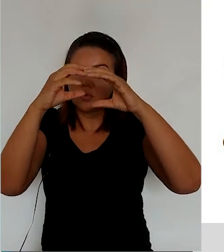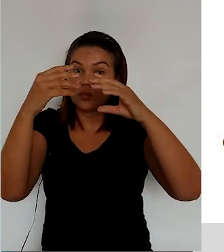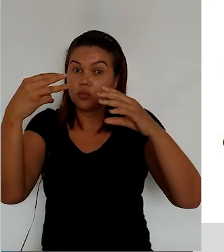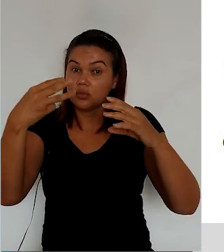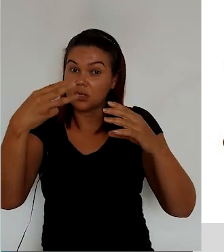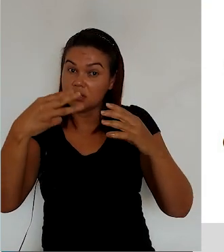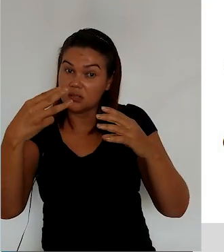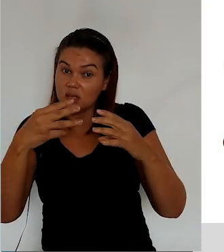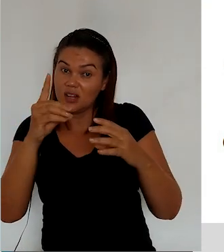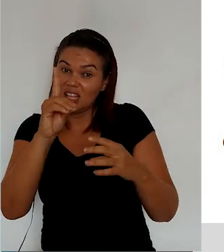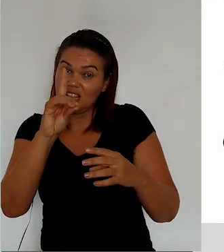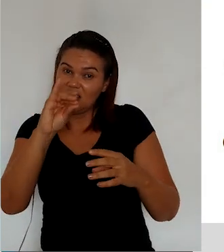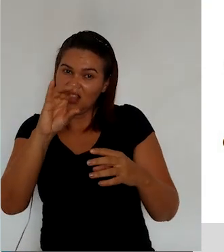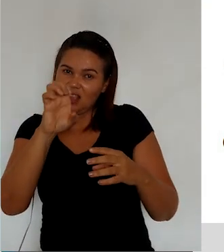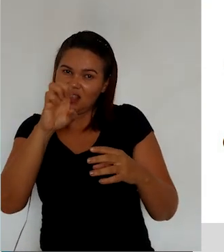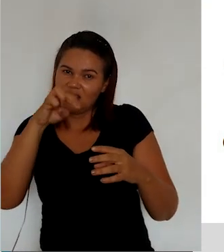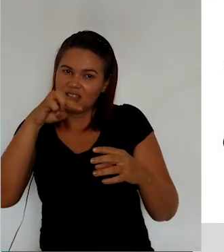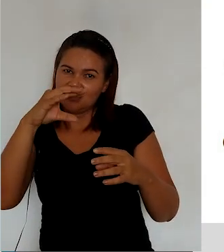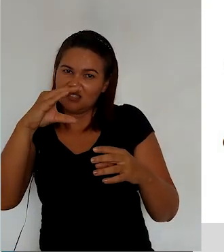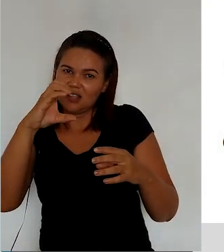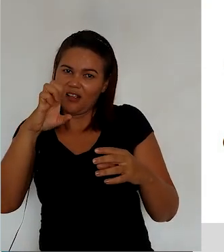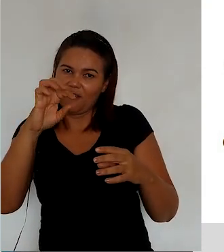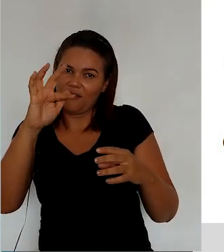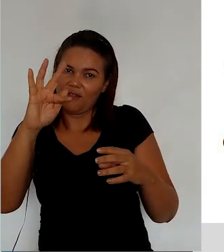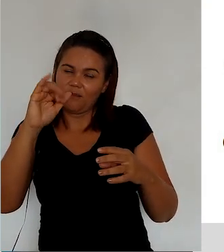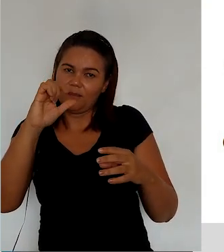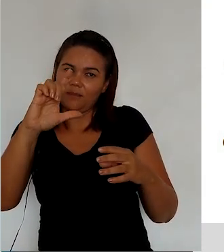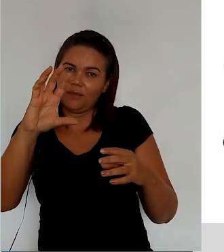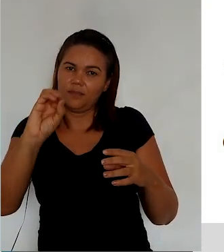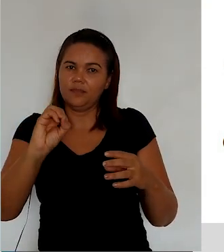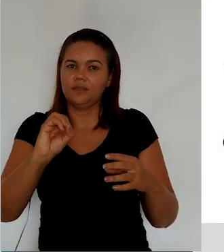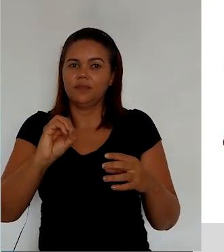o terceiro ventrículo no diencéfalo,